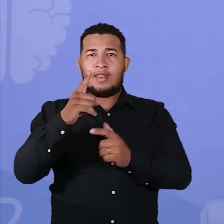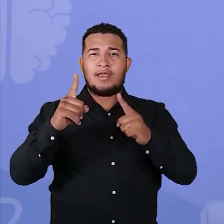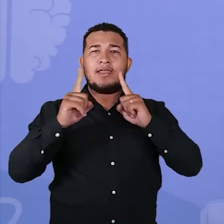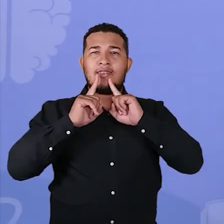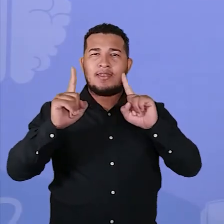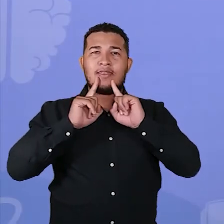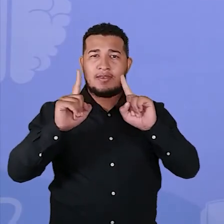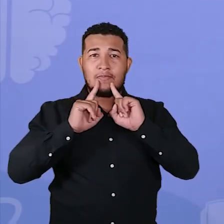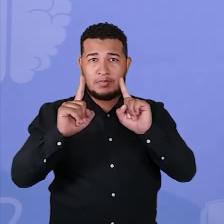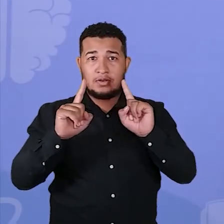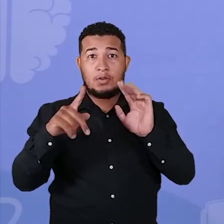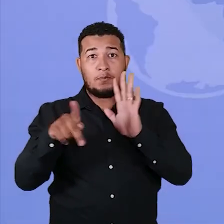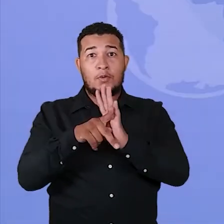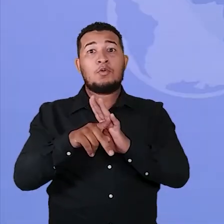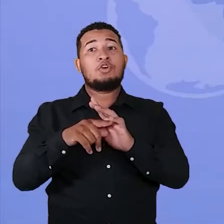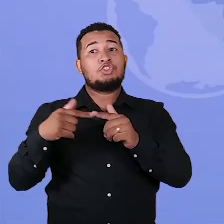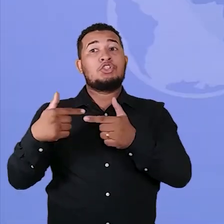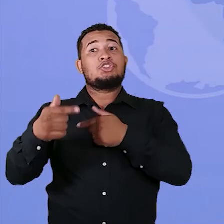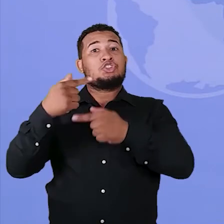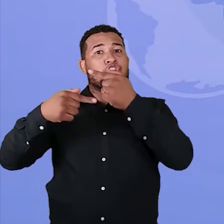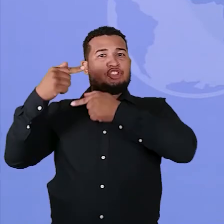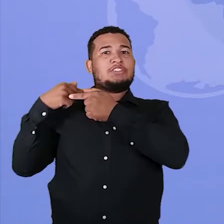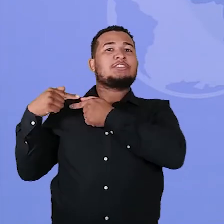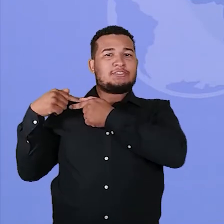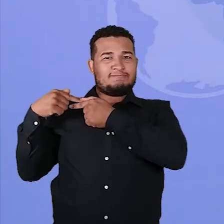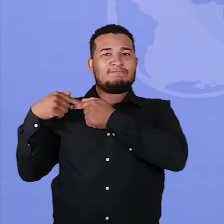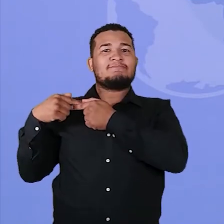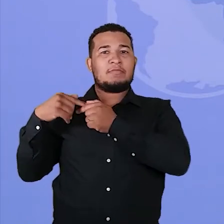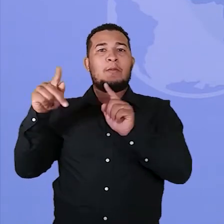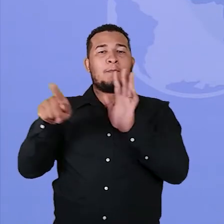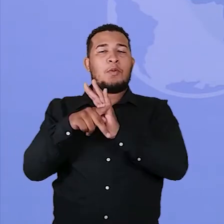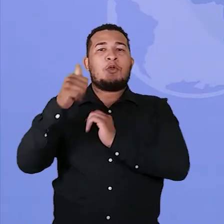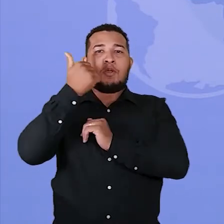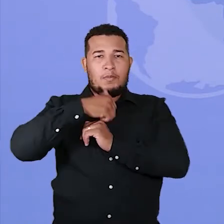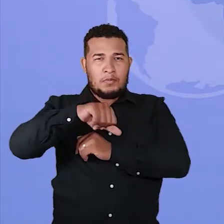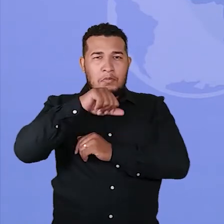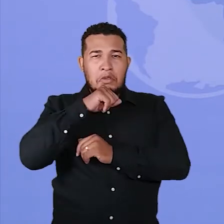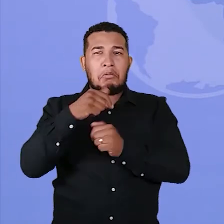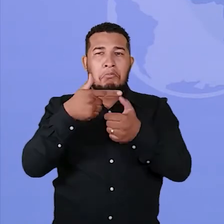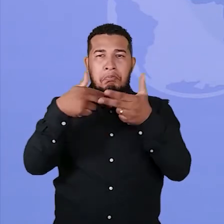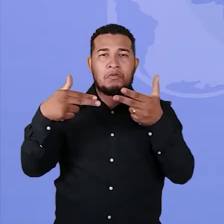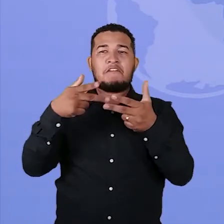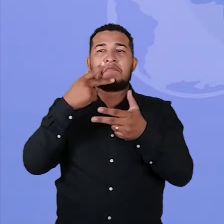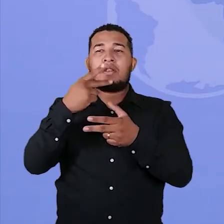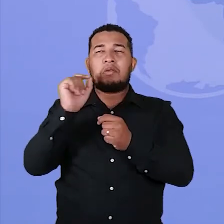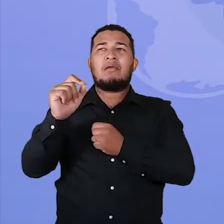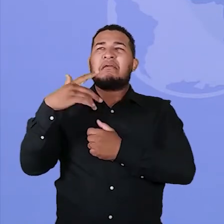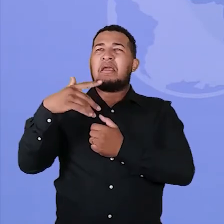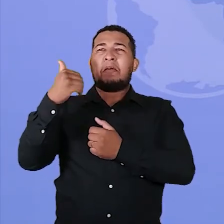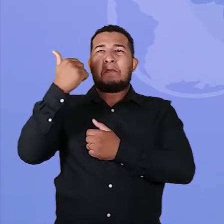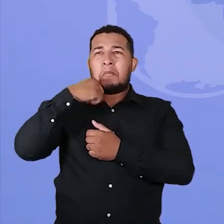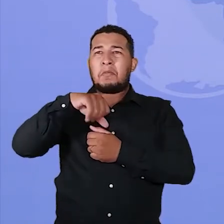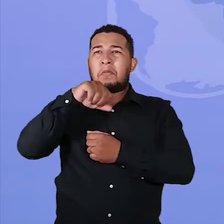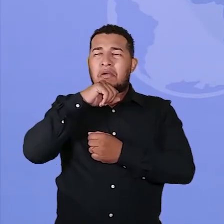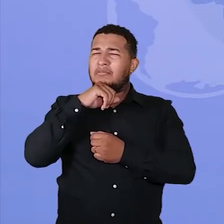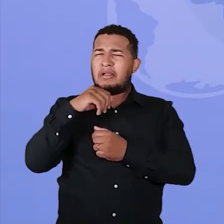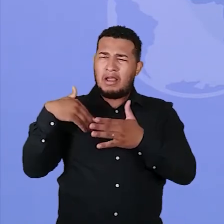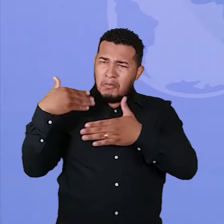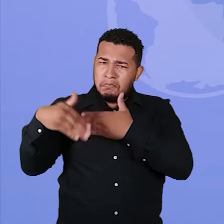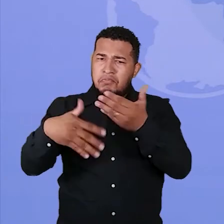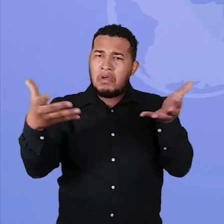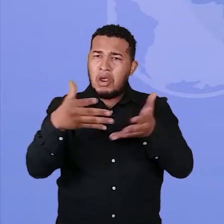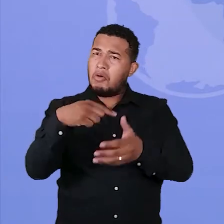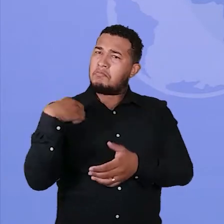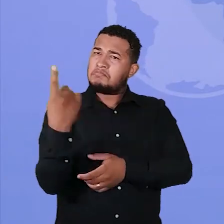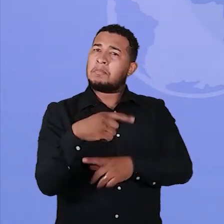estava reclamando da geração anterior, da geração das mães, e falando que essa geração tem